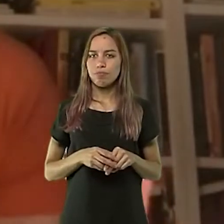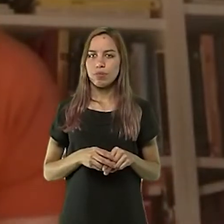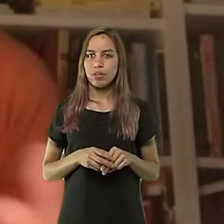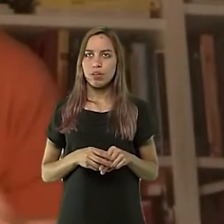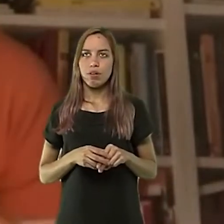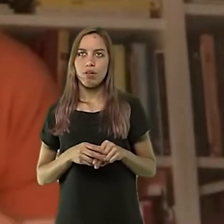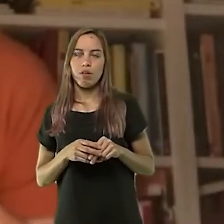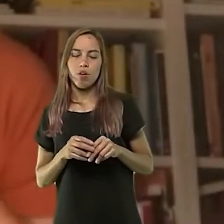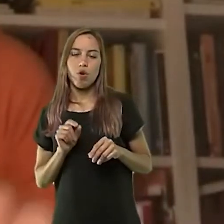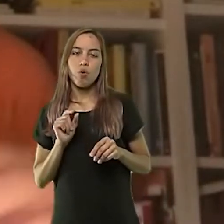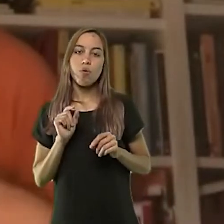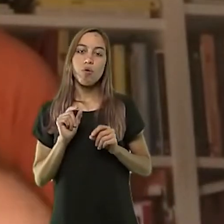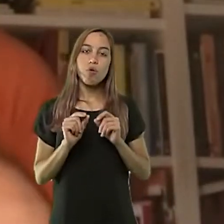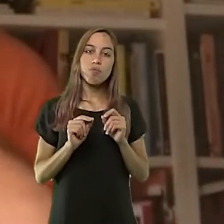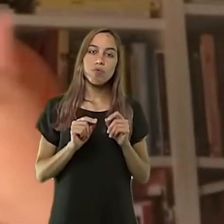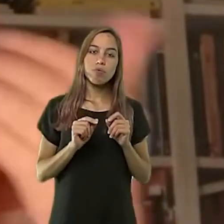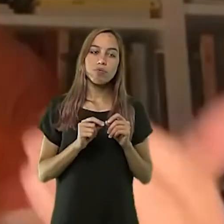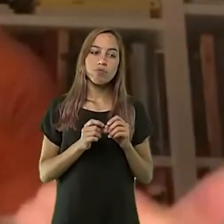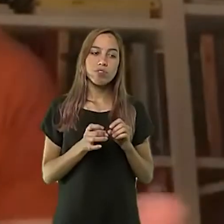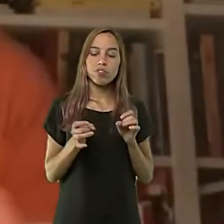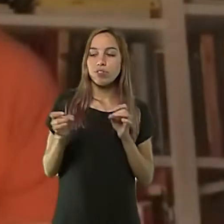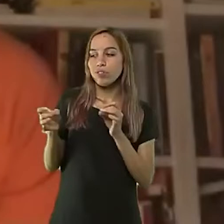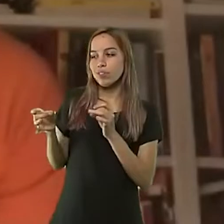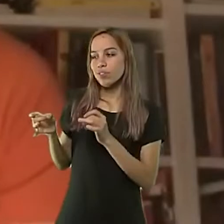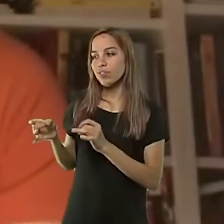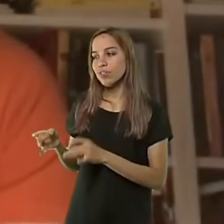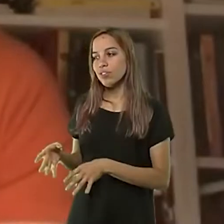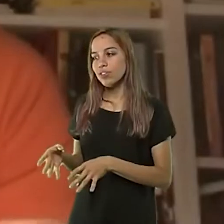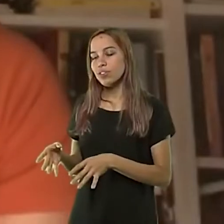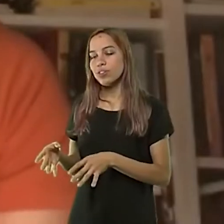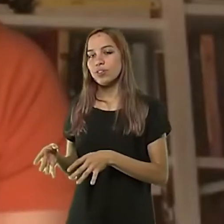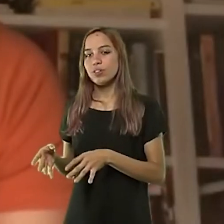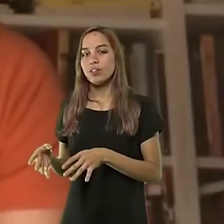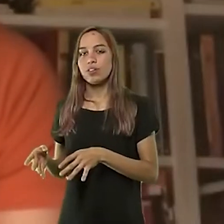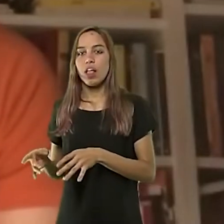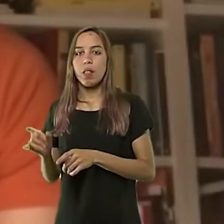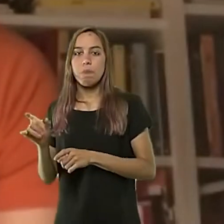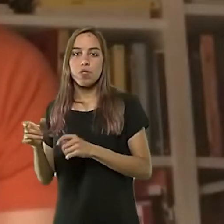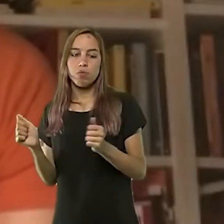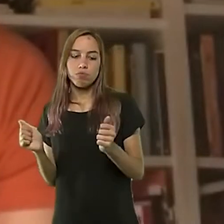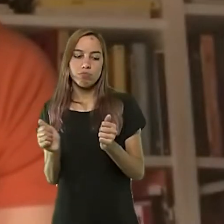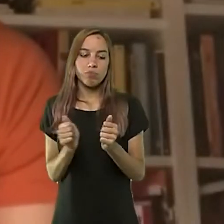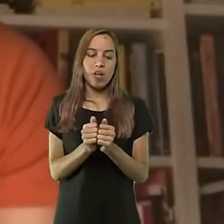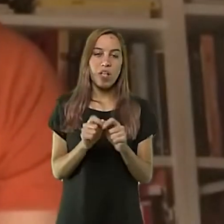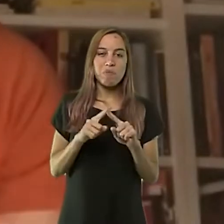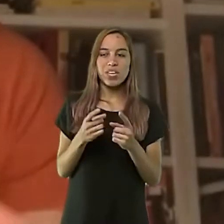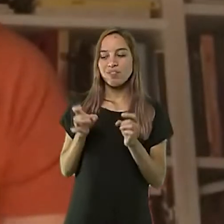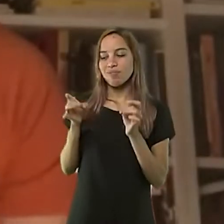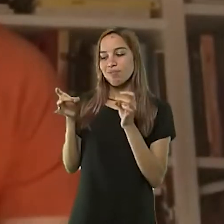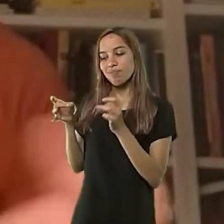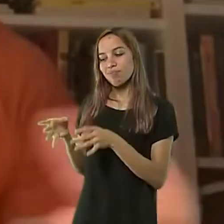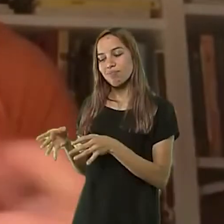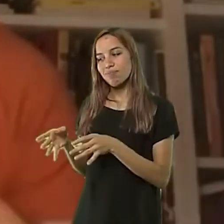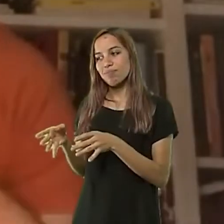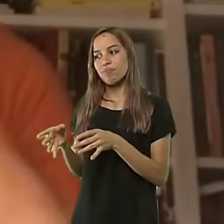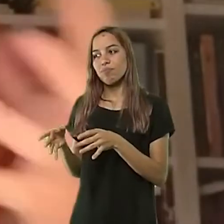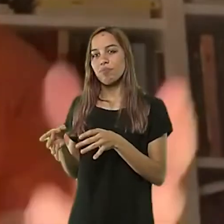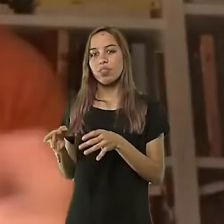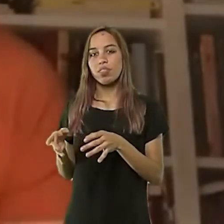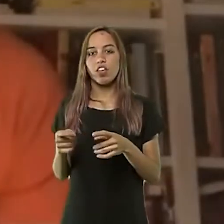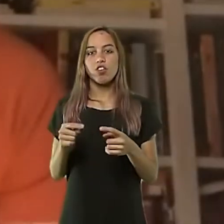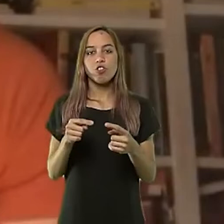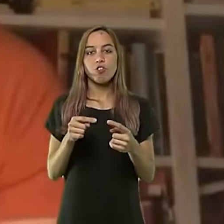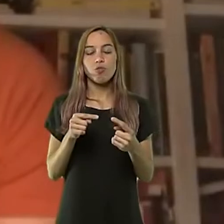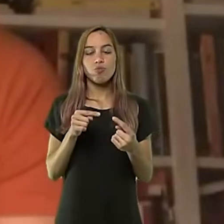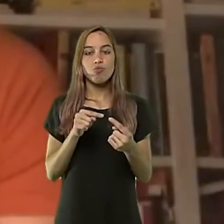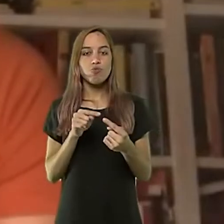a ausência do outro, mesmo quando está perto de nós e por aí fora. Portanto é um livro muito humano nesse sentido, tem